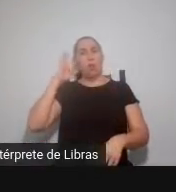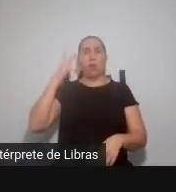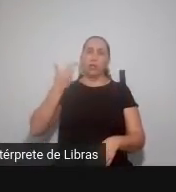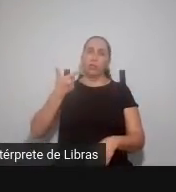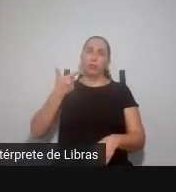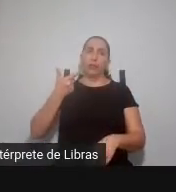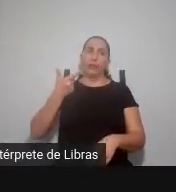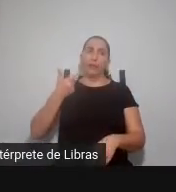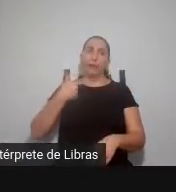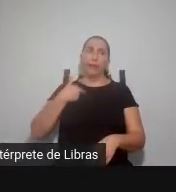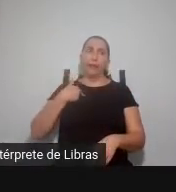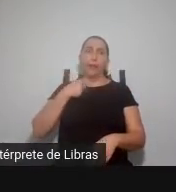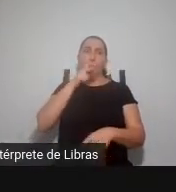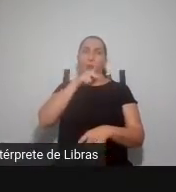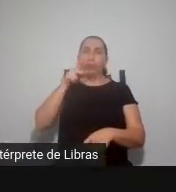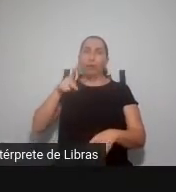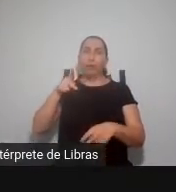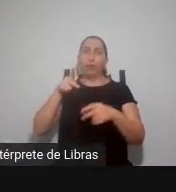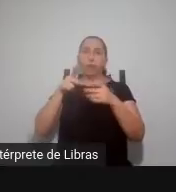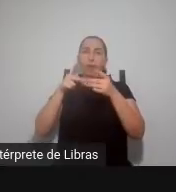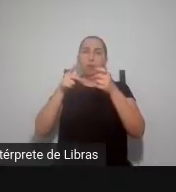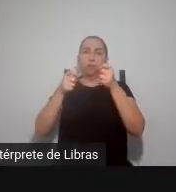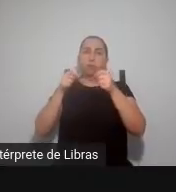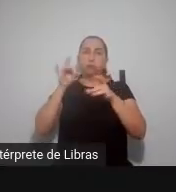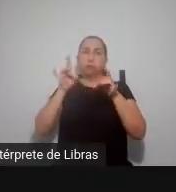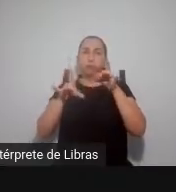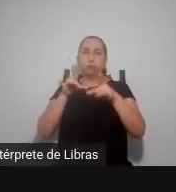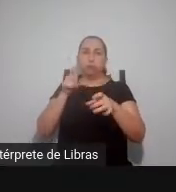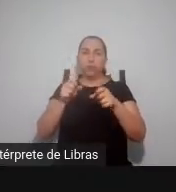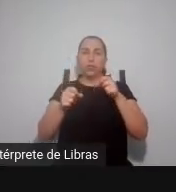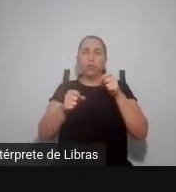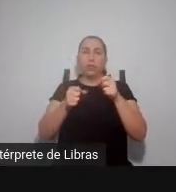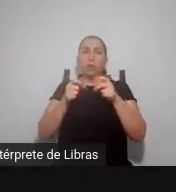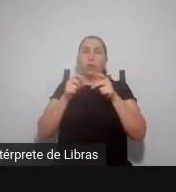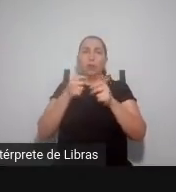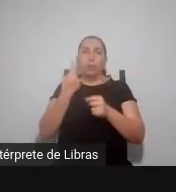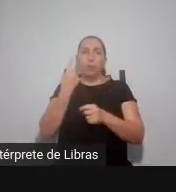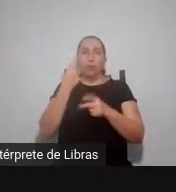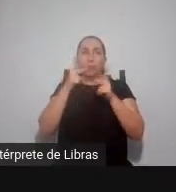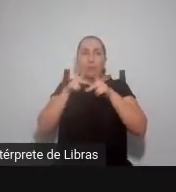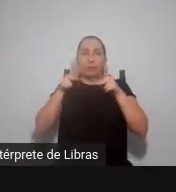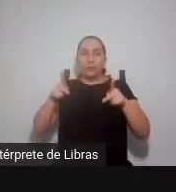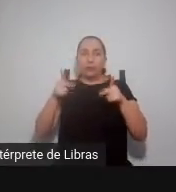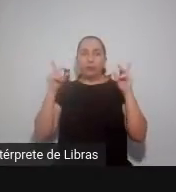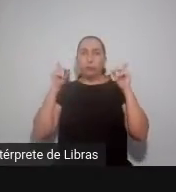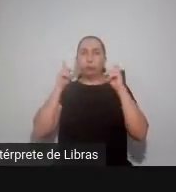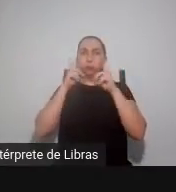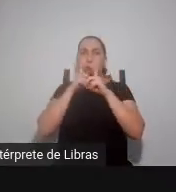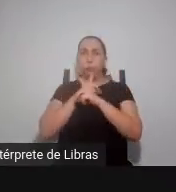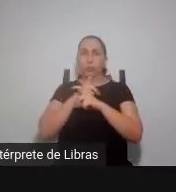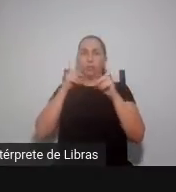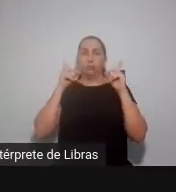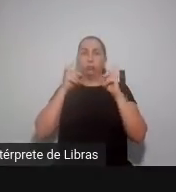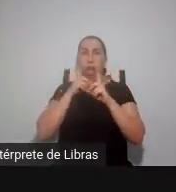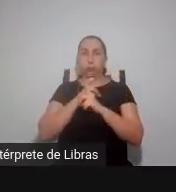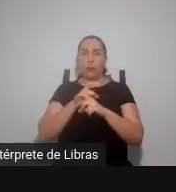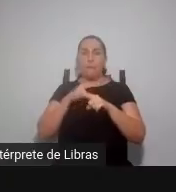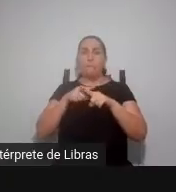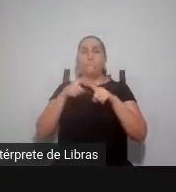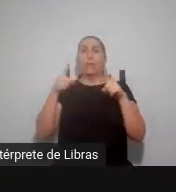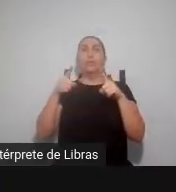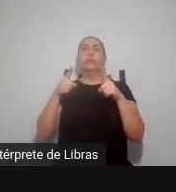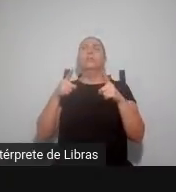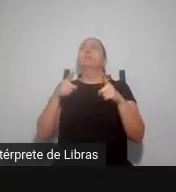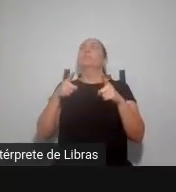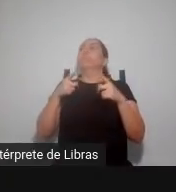acompanhar na conversa. Em uma semana, tudo rodando. Com problemas? Fato, mas com muita aprendizagem